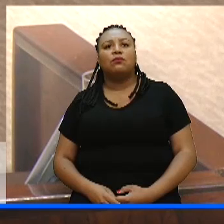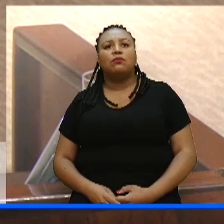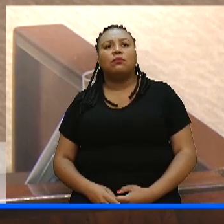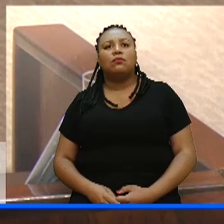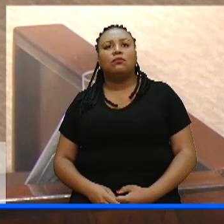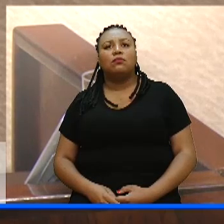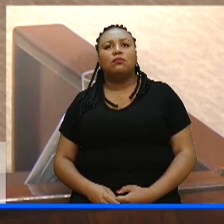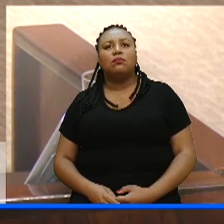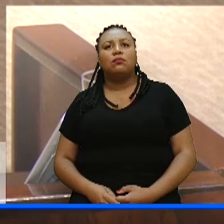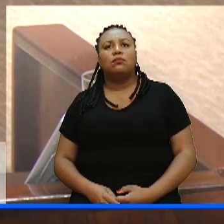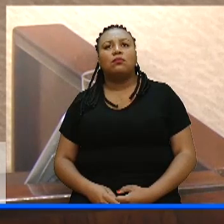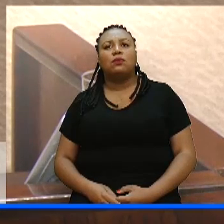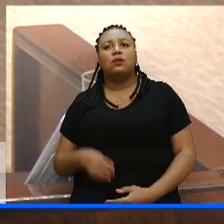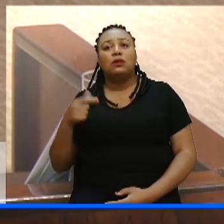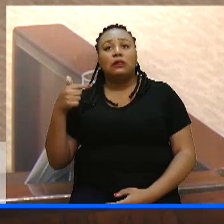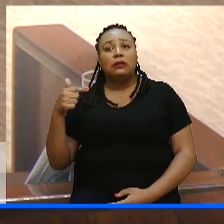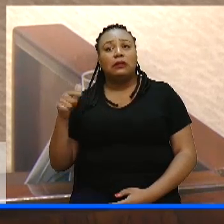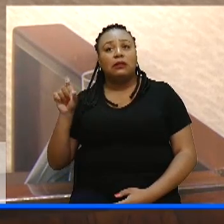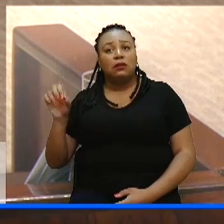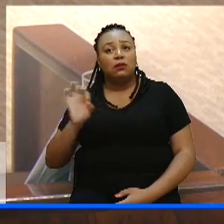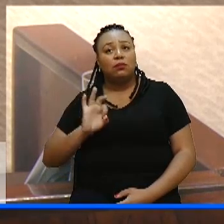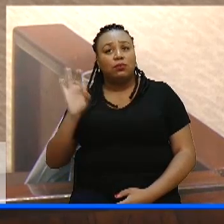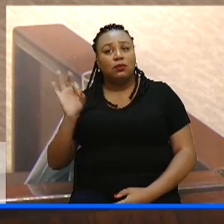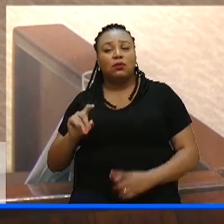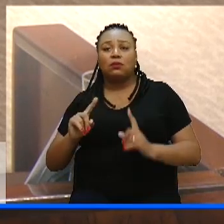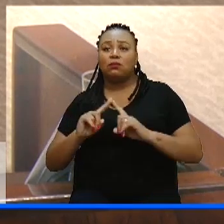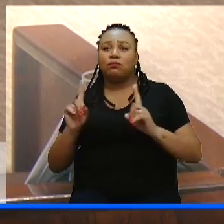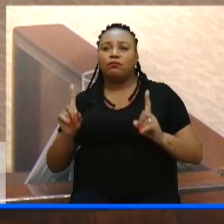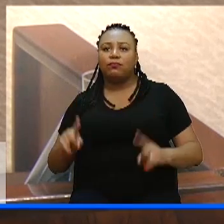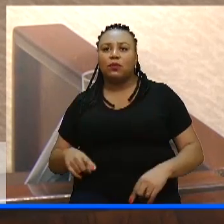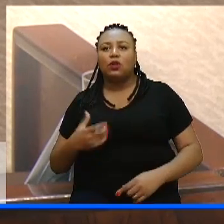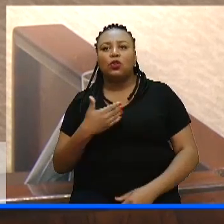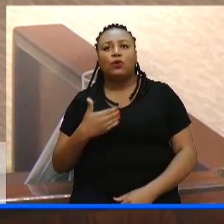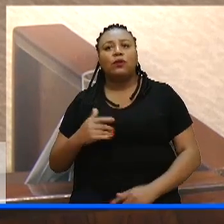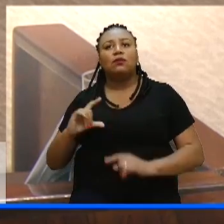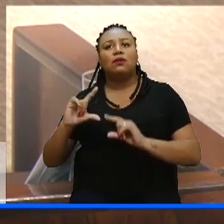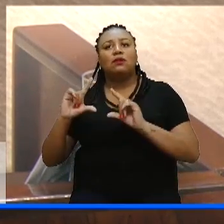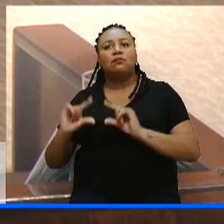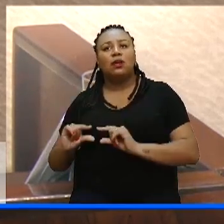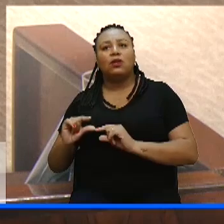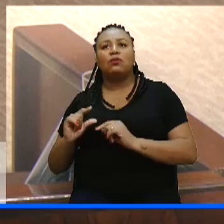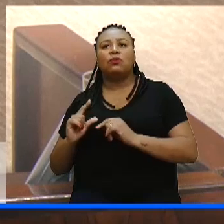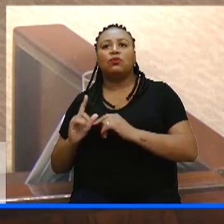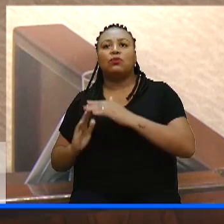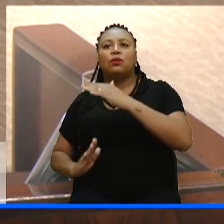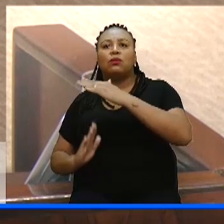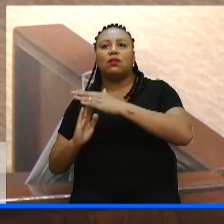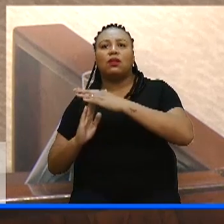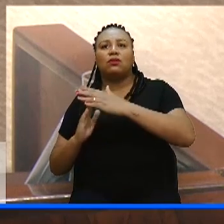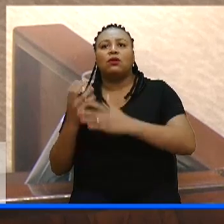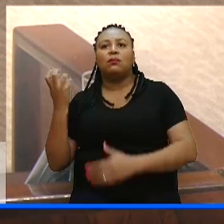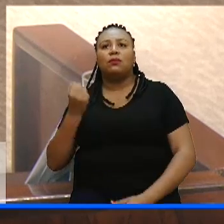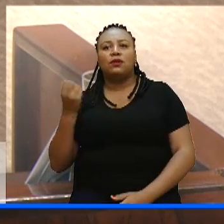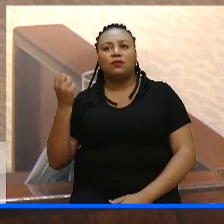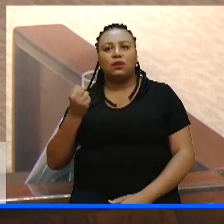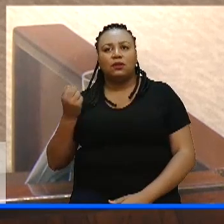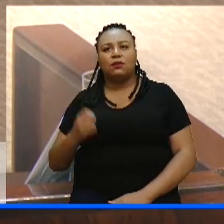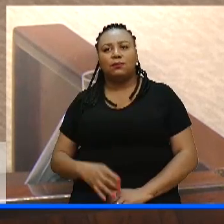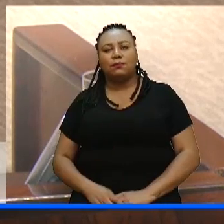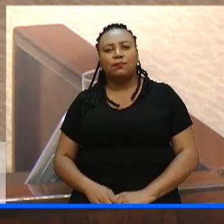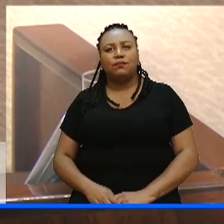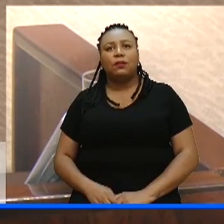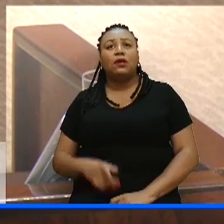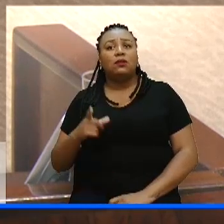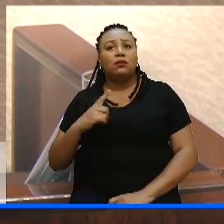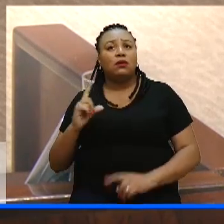eu dizia que 70% dos servidores do poder executivo ganham menos do que o teto do regime geral de previdência têm